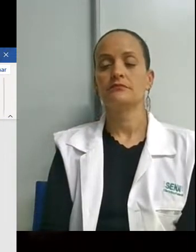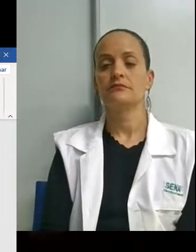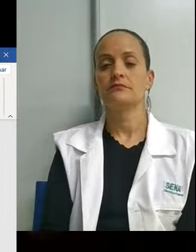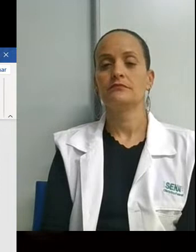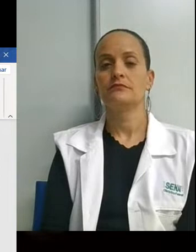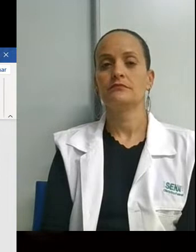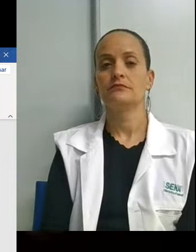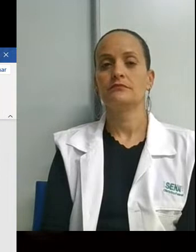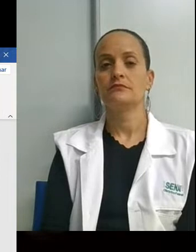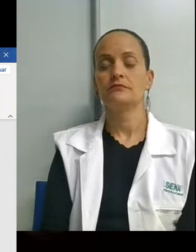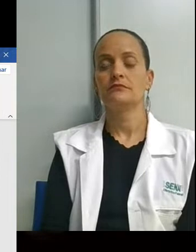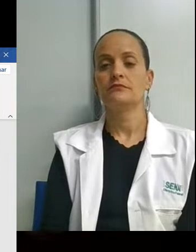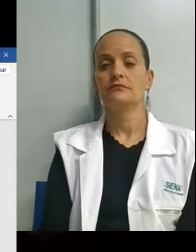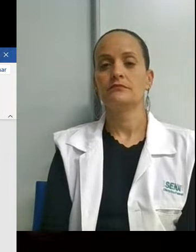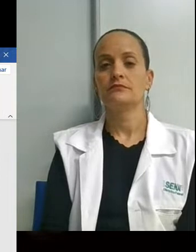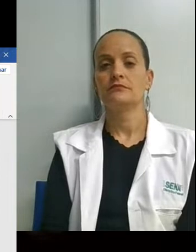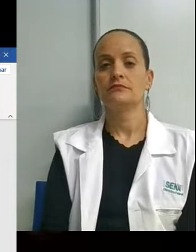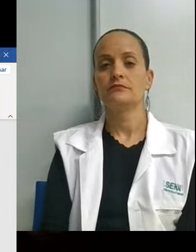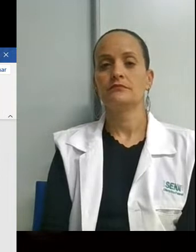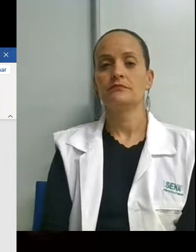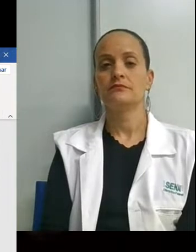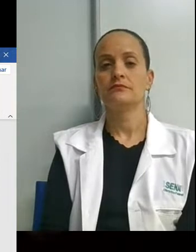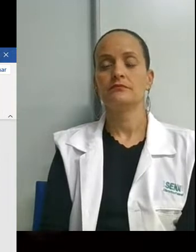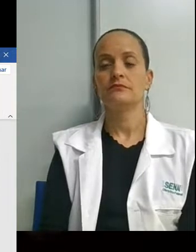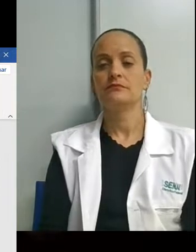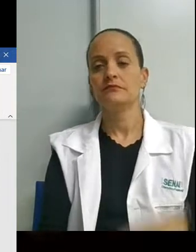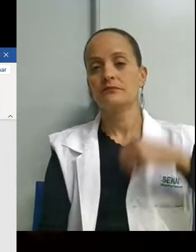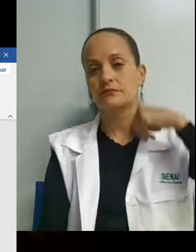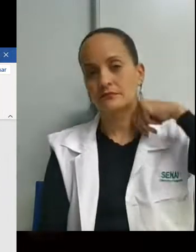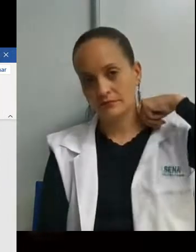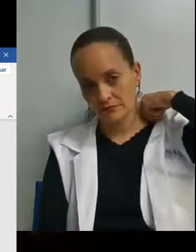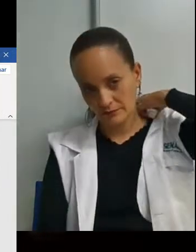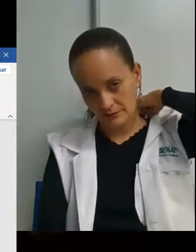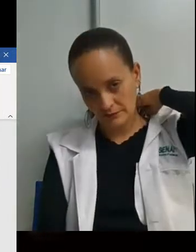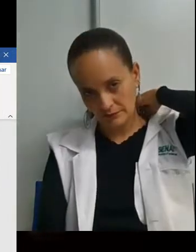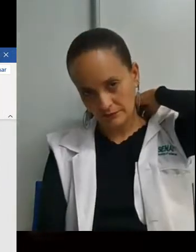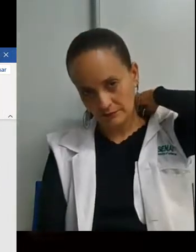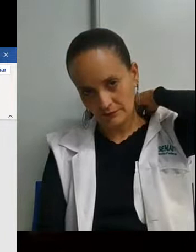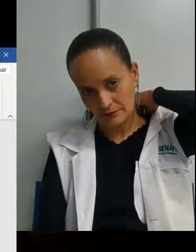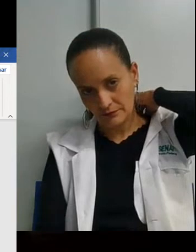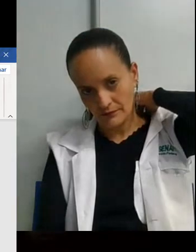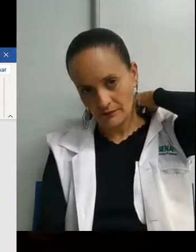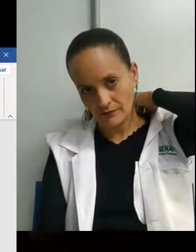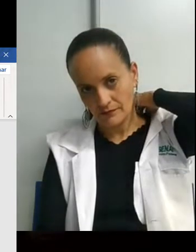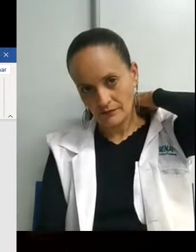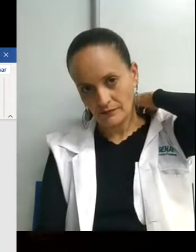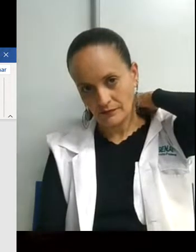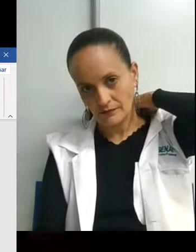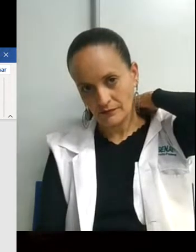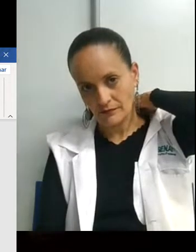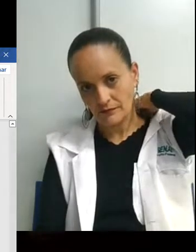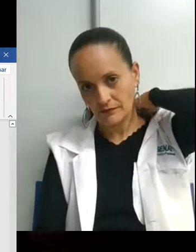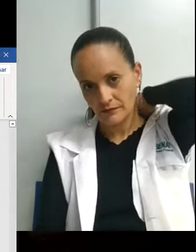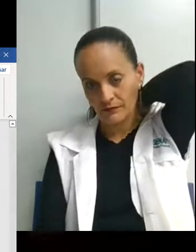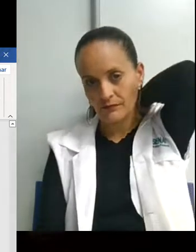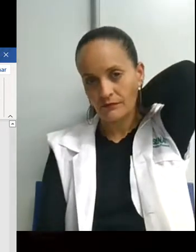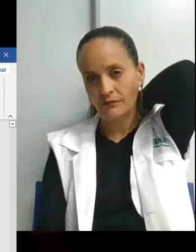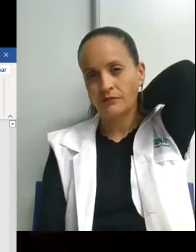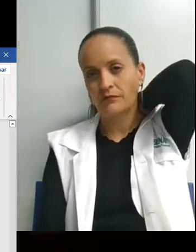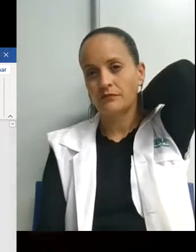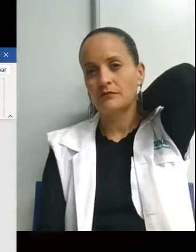Onde é que vai ser feita a medição. Nunca mexi com esse negócio aqui. Estou querendo adicionar uma fórmula,